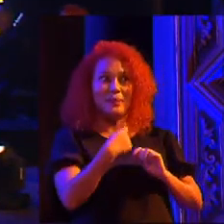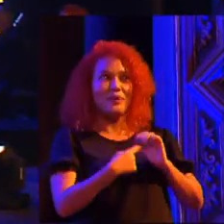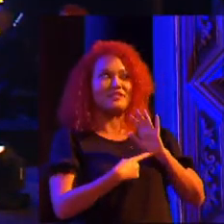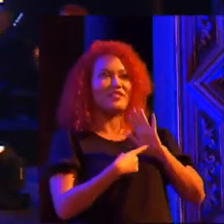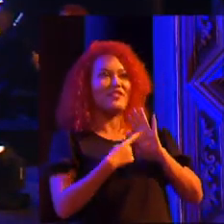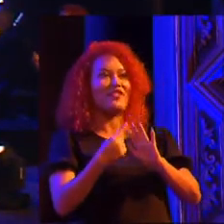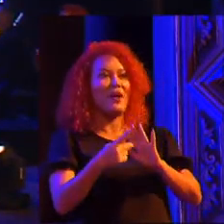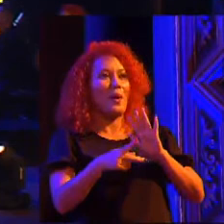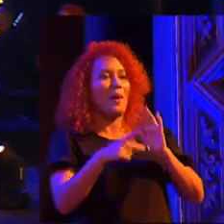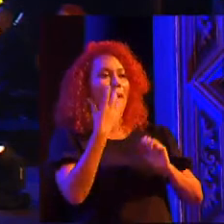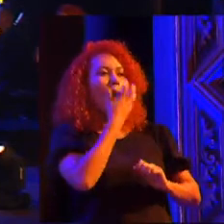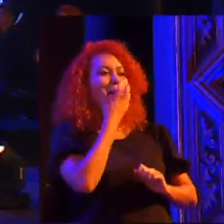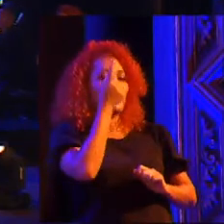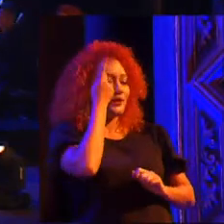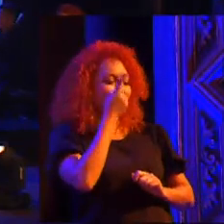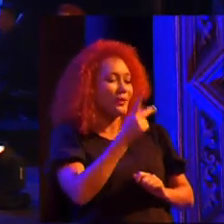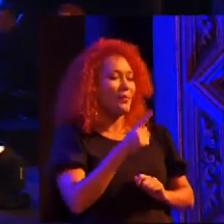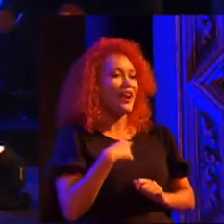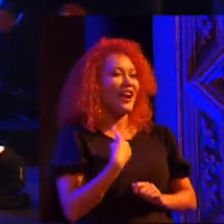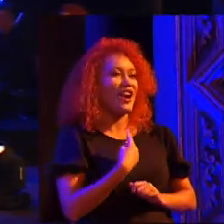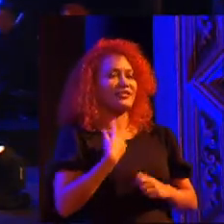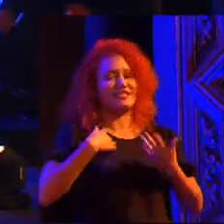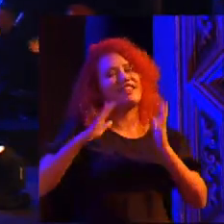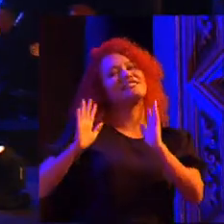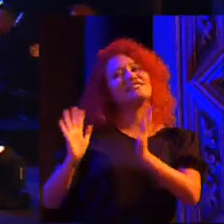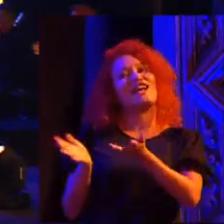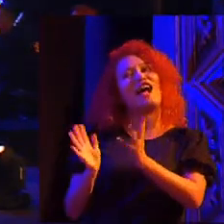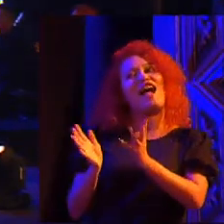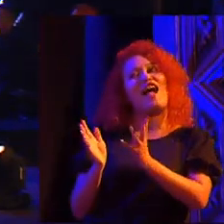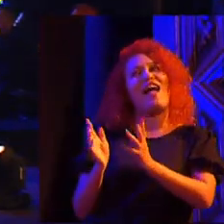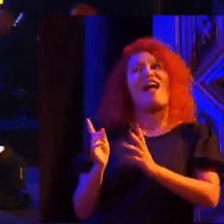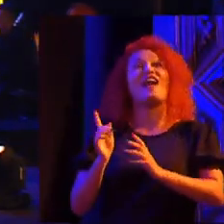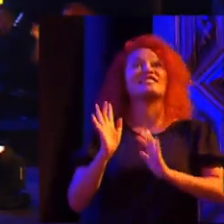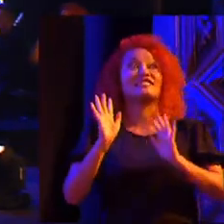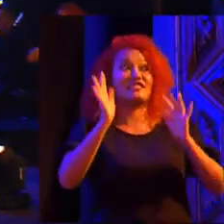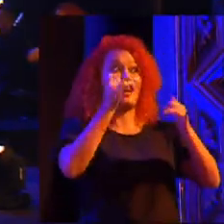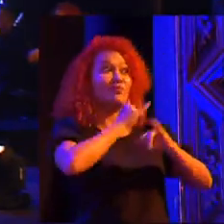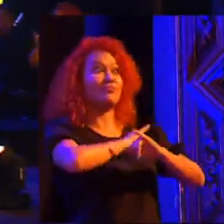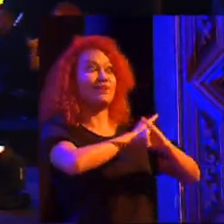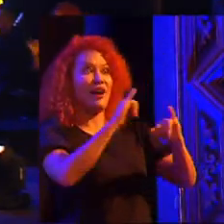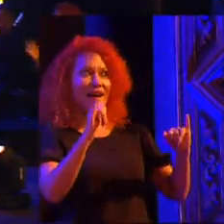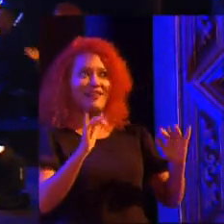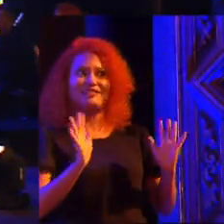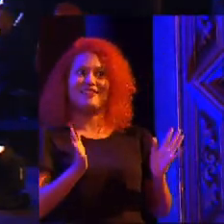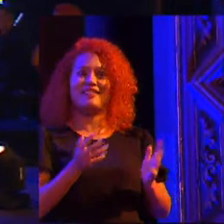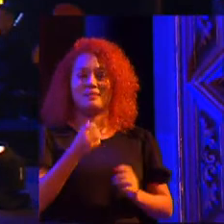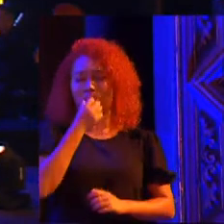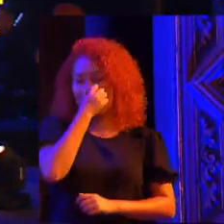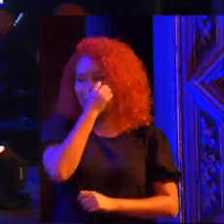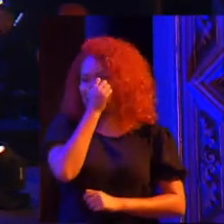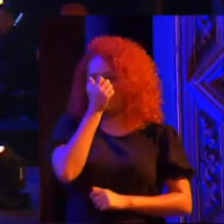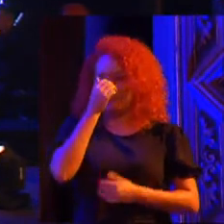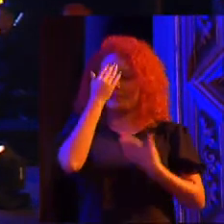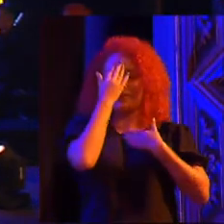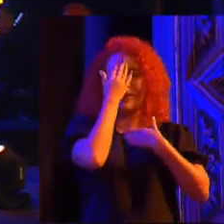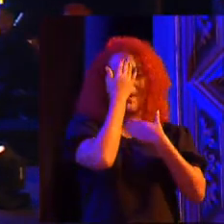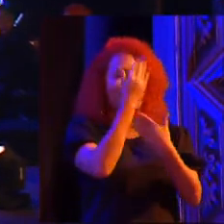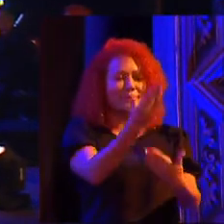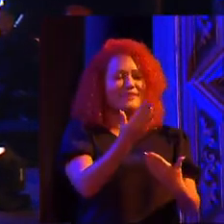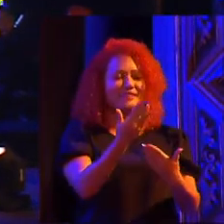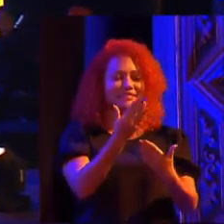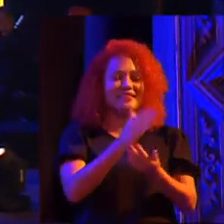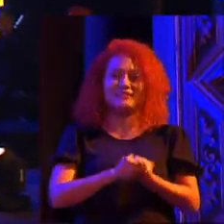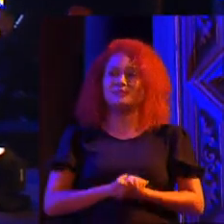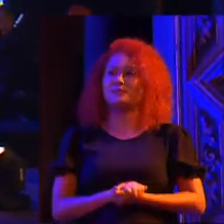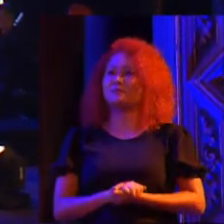pucarabau. Tá bom? Já até fiz. Já tá pronta, já tá lançada. Muito obrigado, tá? Valeu. Parabéns. Obrigada,